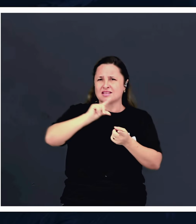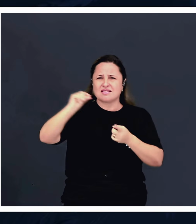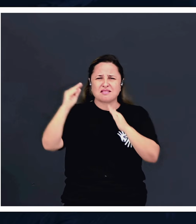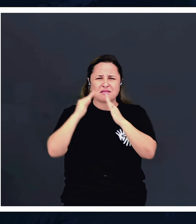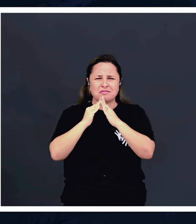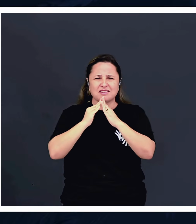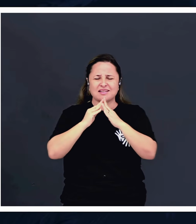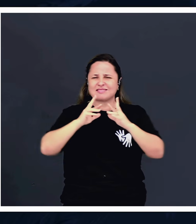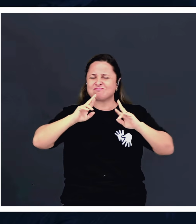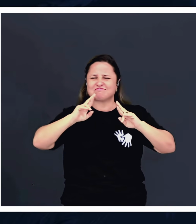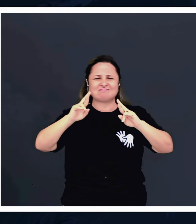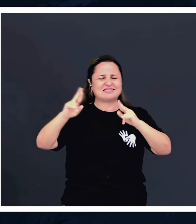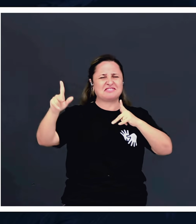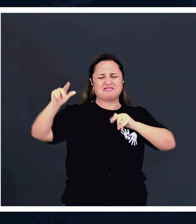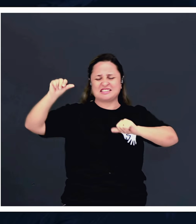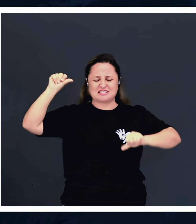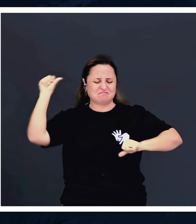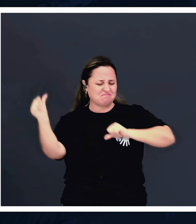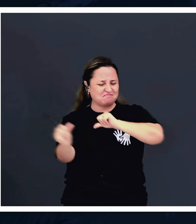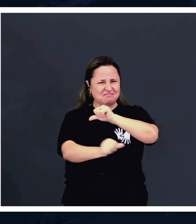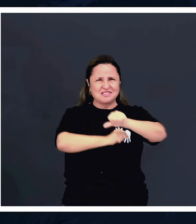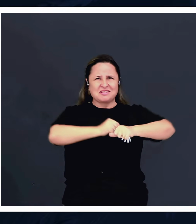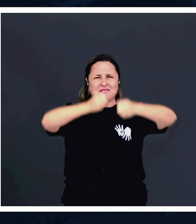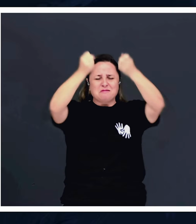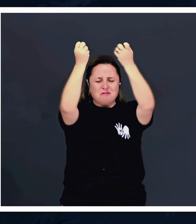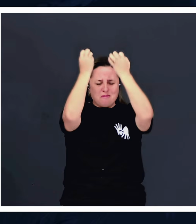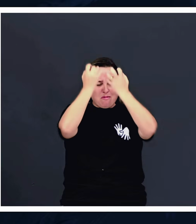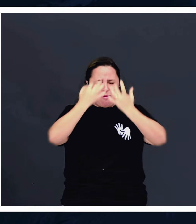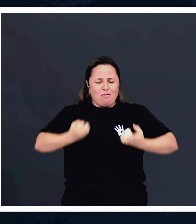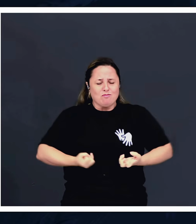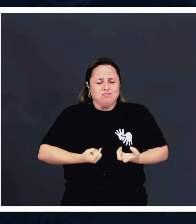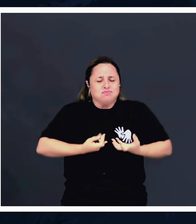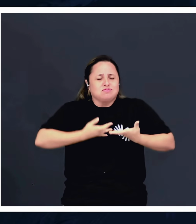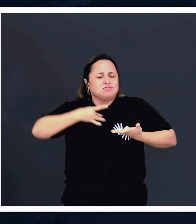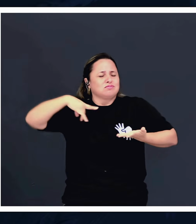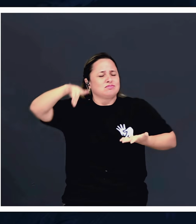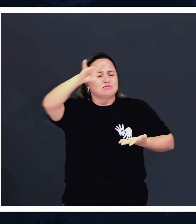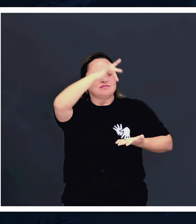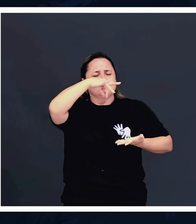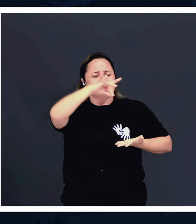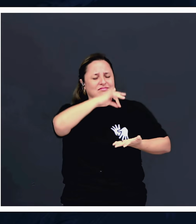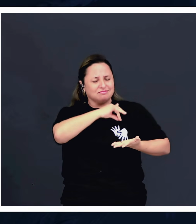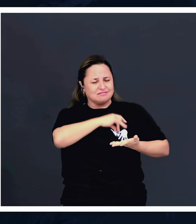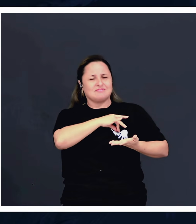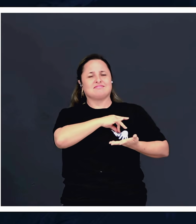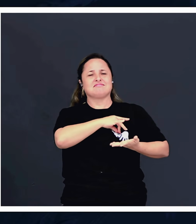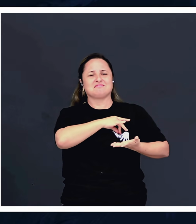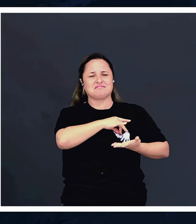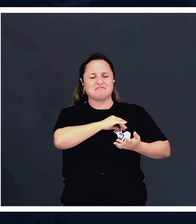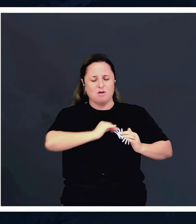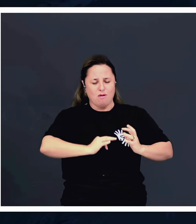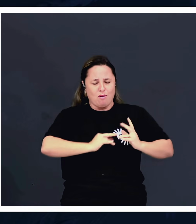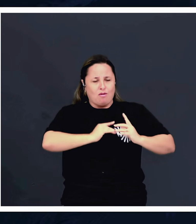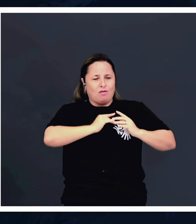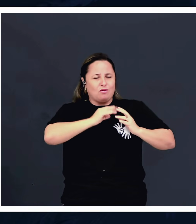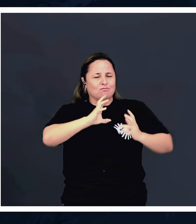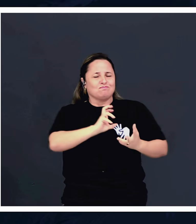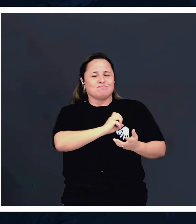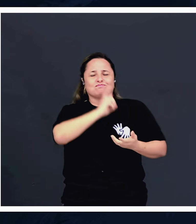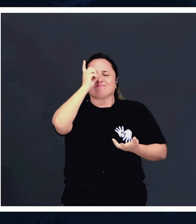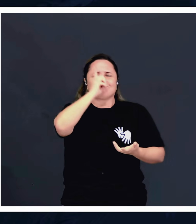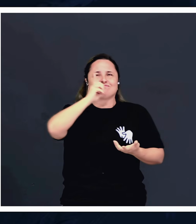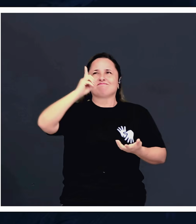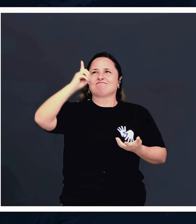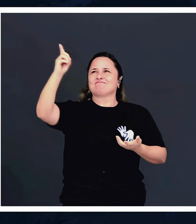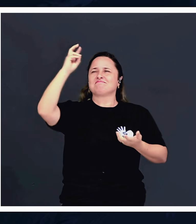renovado, cheio da presença do Espírito Santo, cheio do amor de Deus. Senhor, nós te louvamos